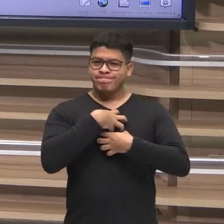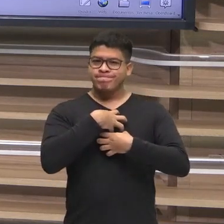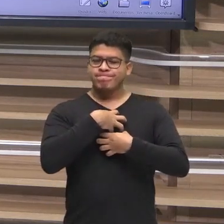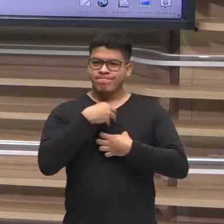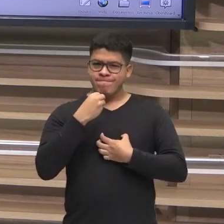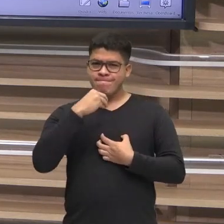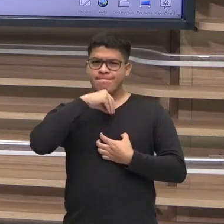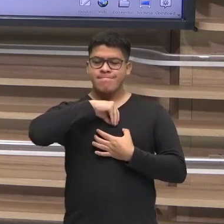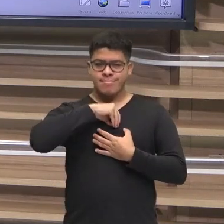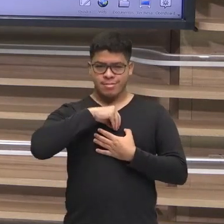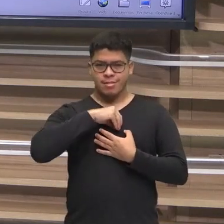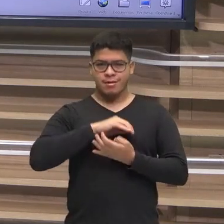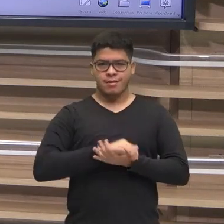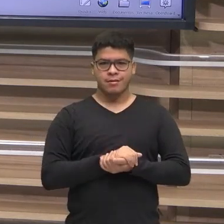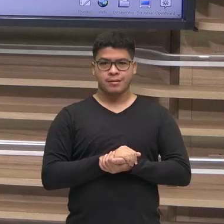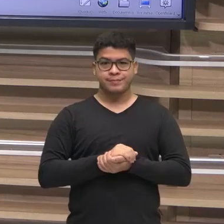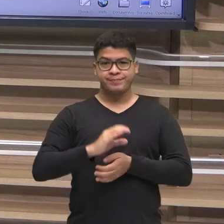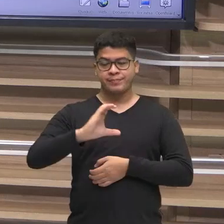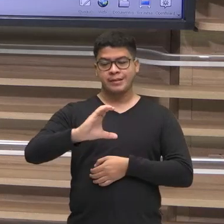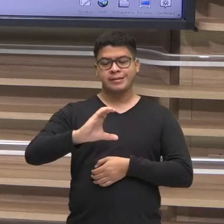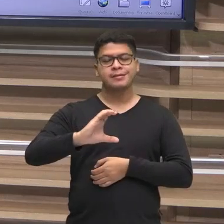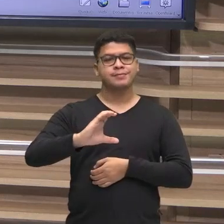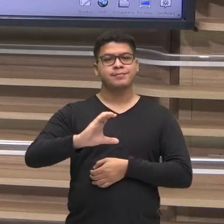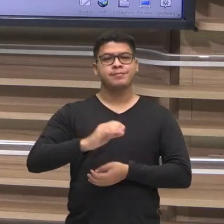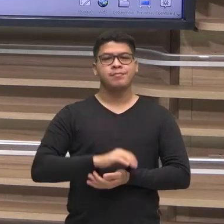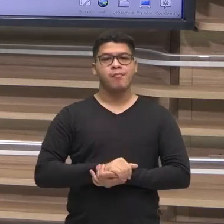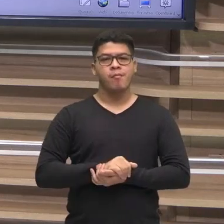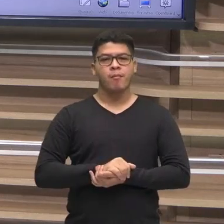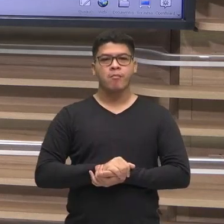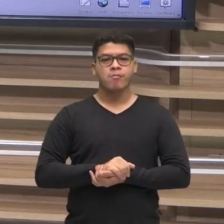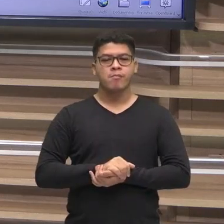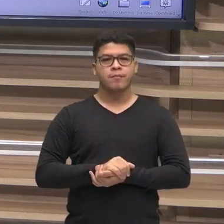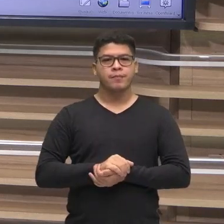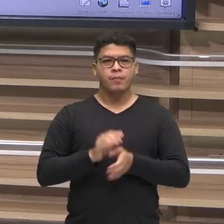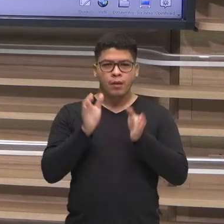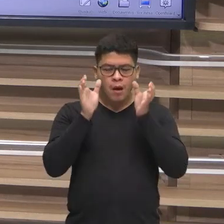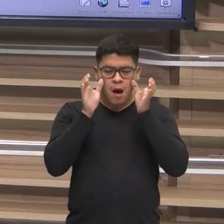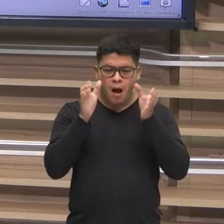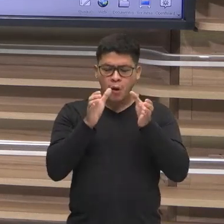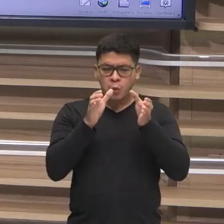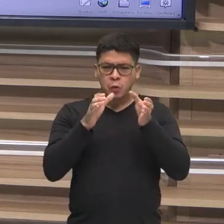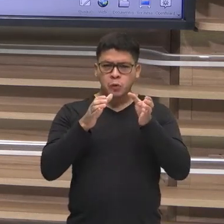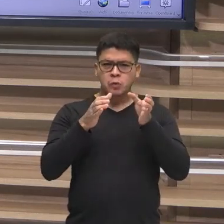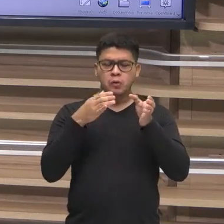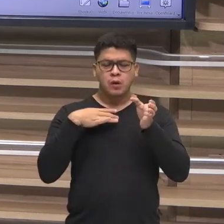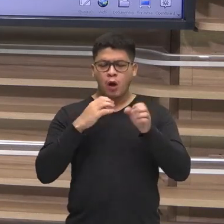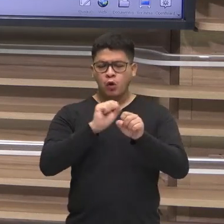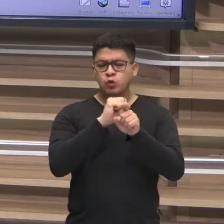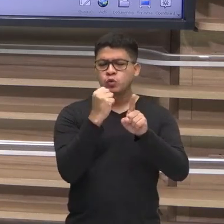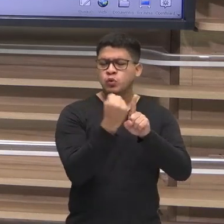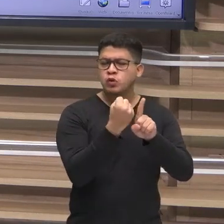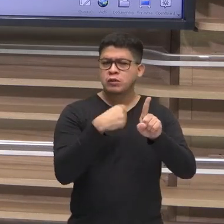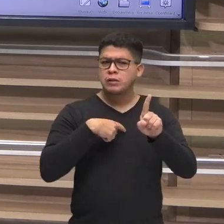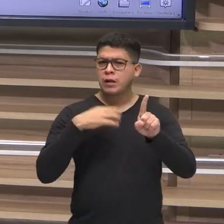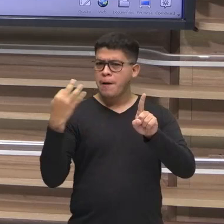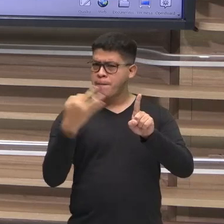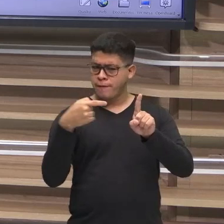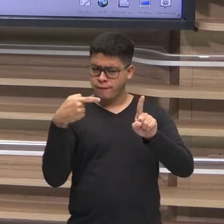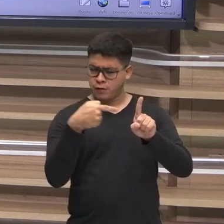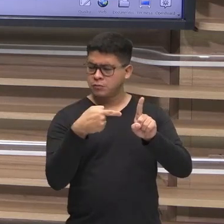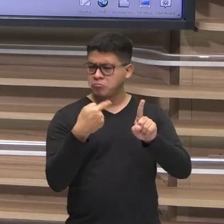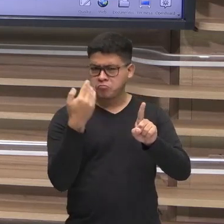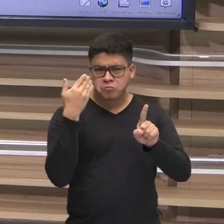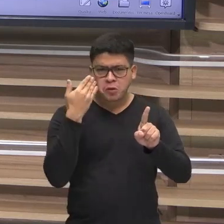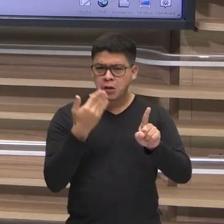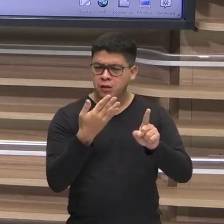certo? Próxima alternativa, letra C, idealização da sociedade. Será que nós vamos encontrar isso no texto